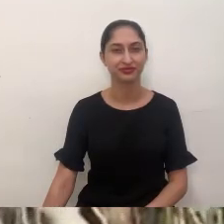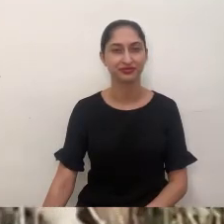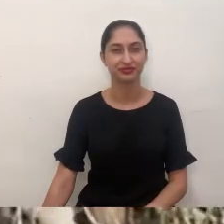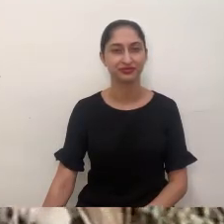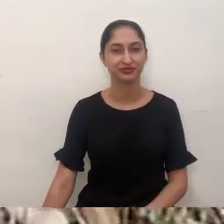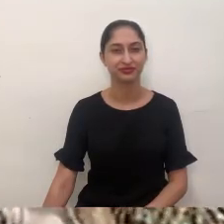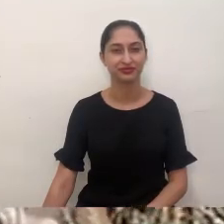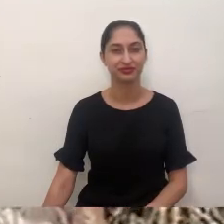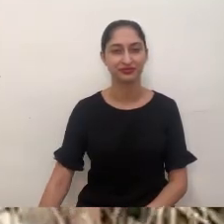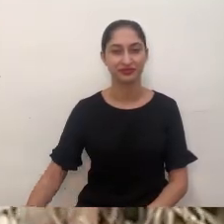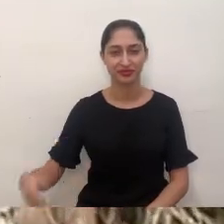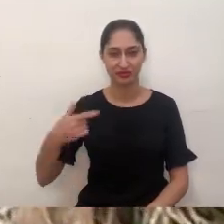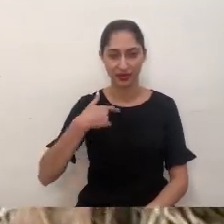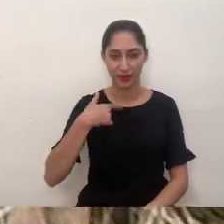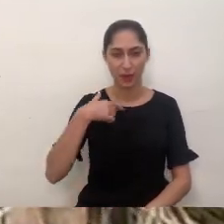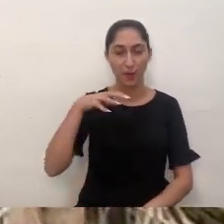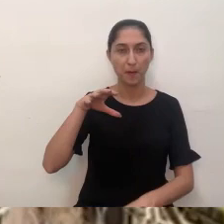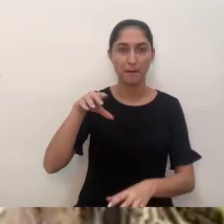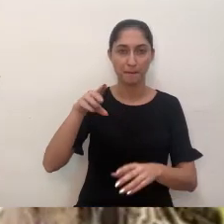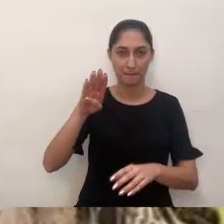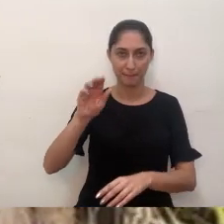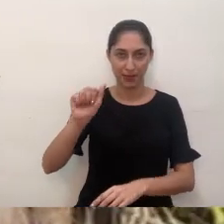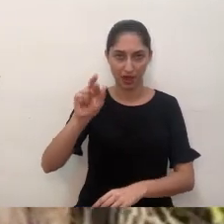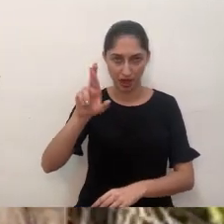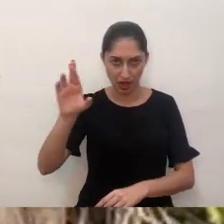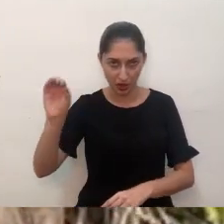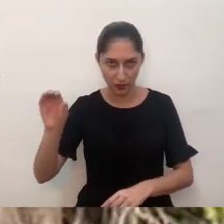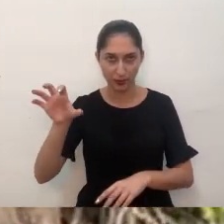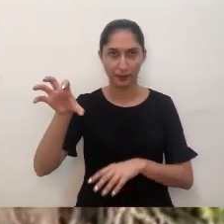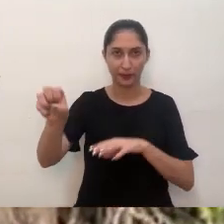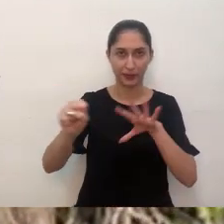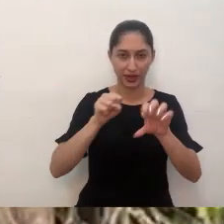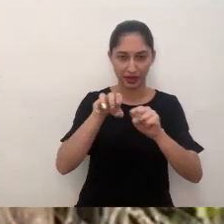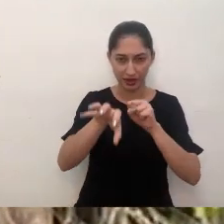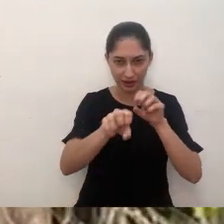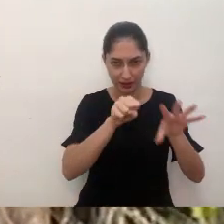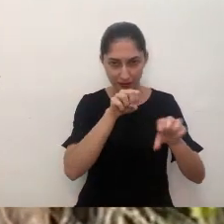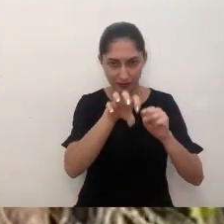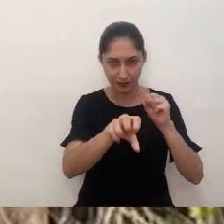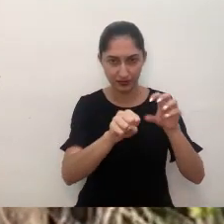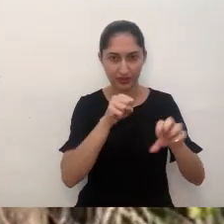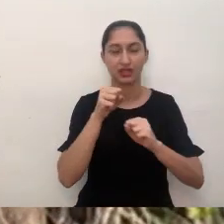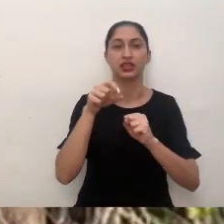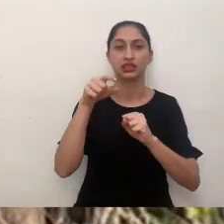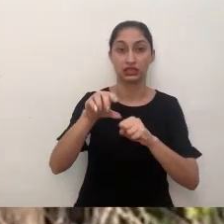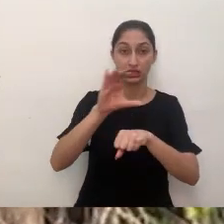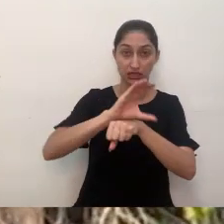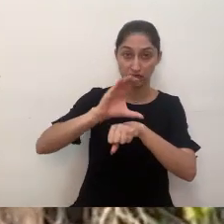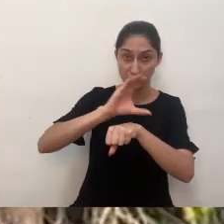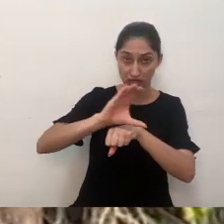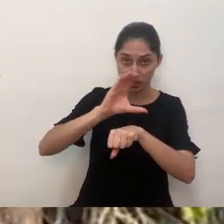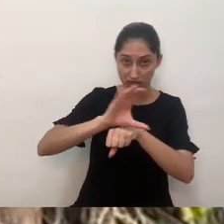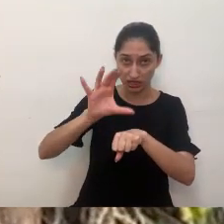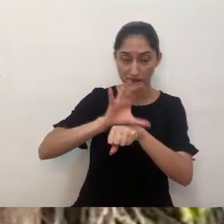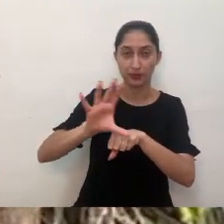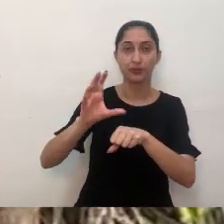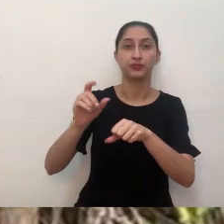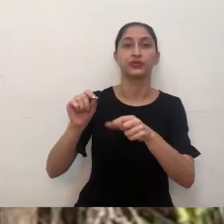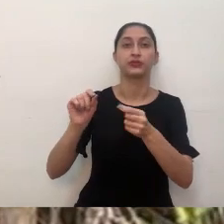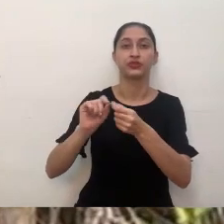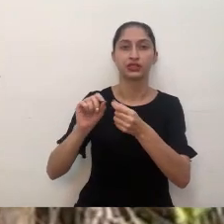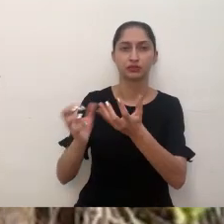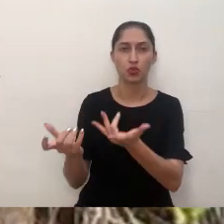Tô aqui tirando o bar pra passar na fornalha e no forno. Esse bar aqui é um bar cinza. Só que na comunidade também tem o